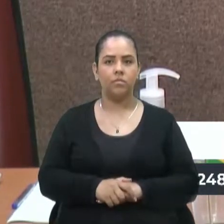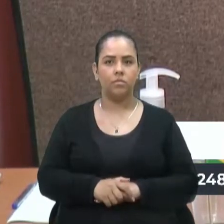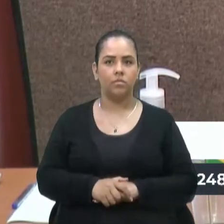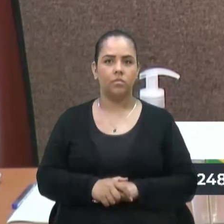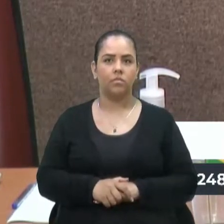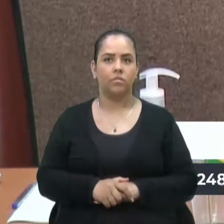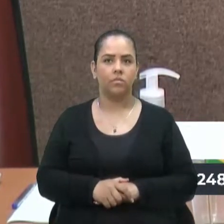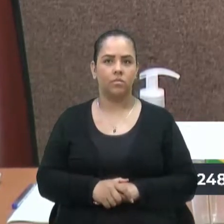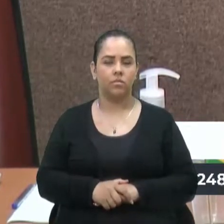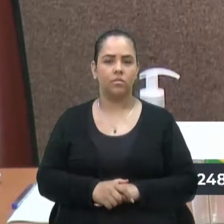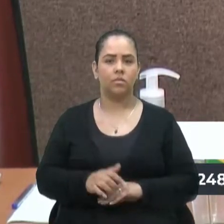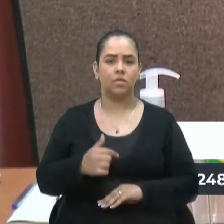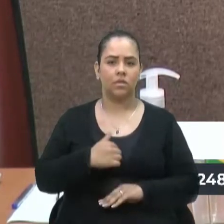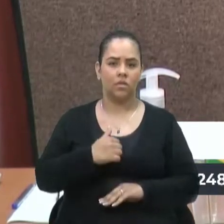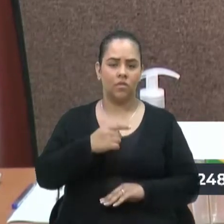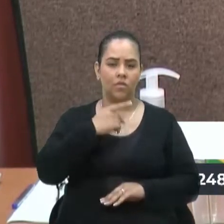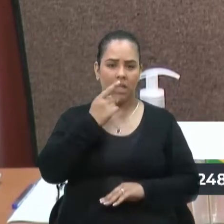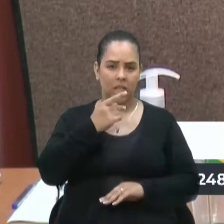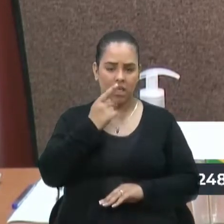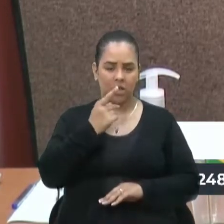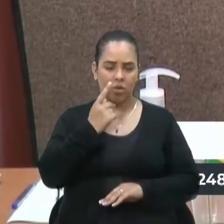E eu fiz um comentário.